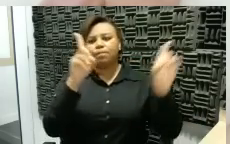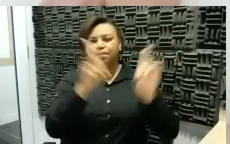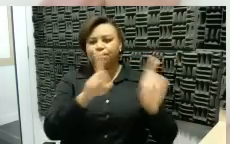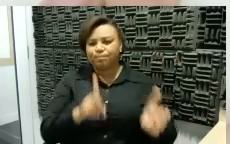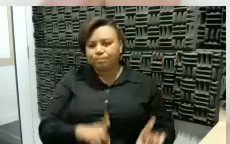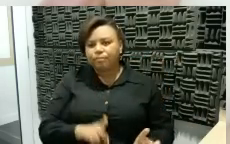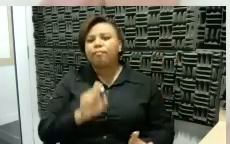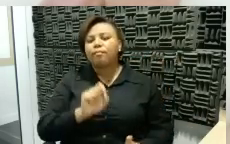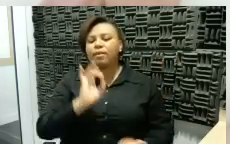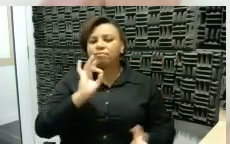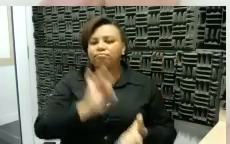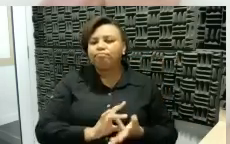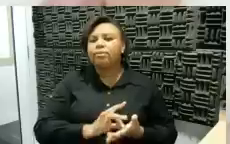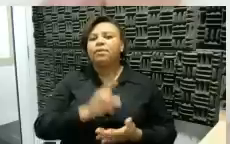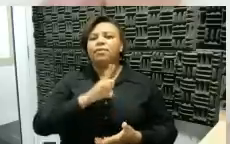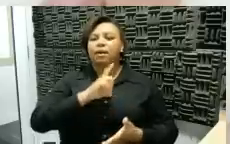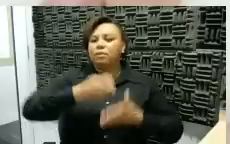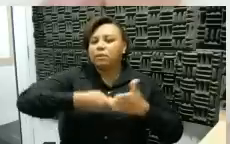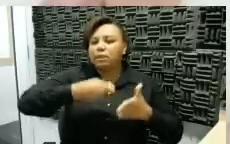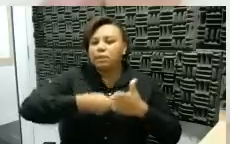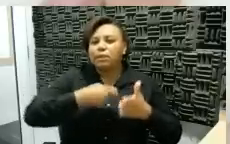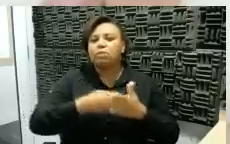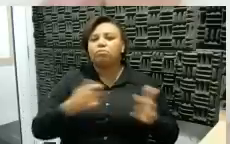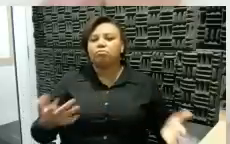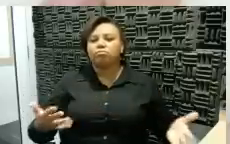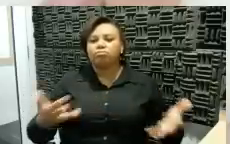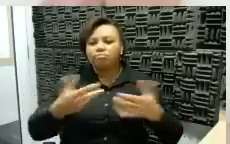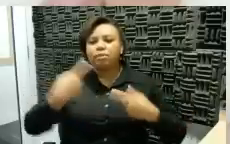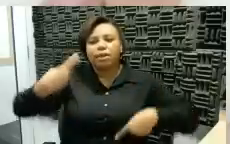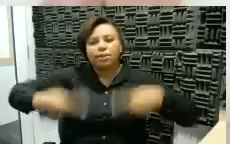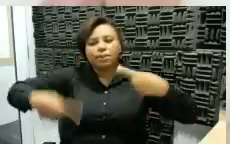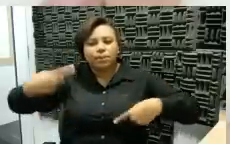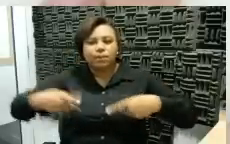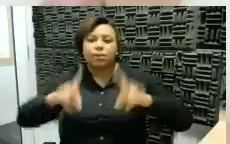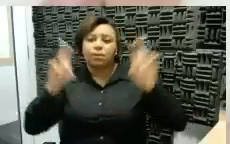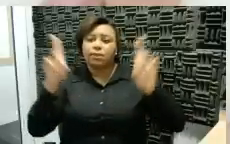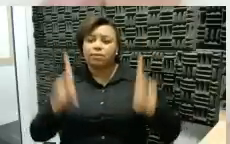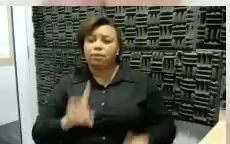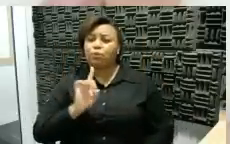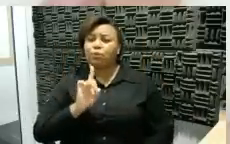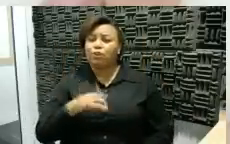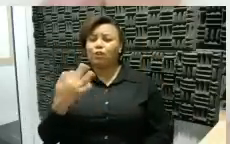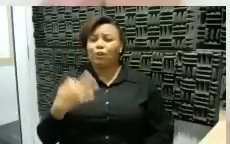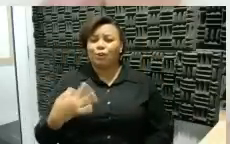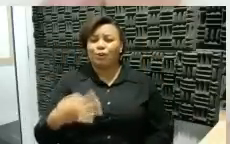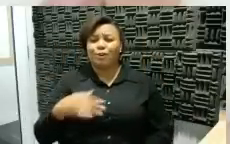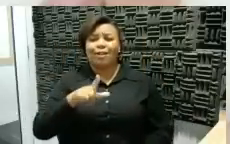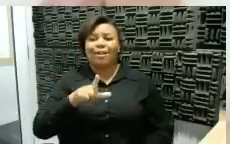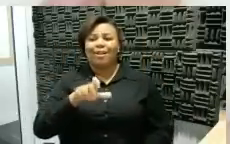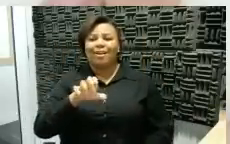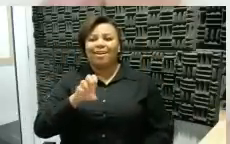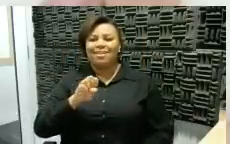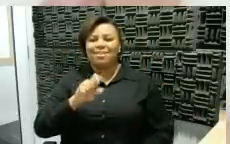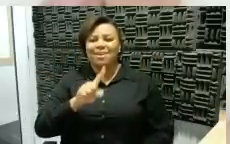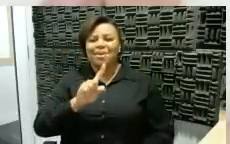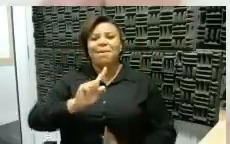estavam tentando trazer essa discussão que a deficiência não é só a lesão né mas é a lesão mais as barreiras que